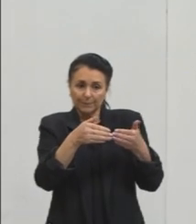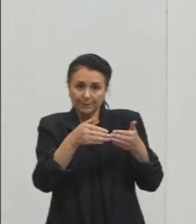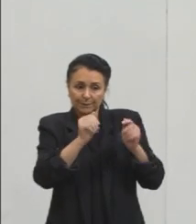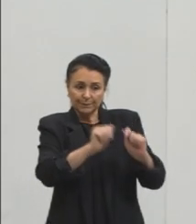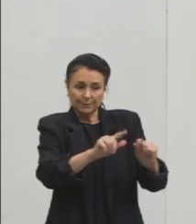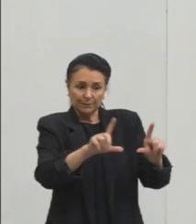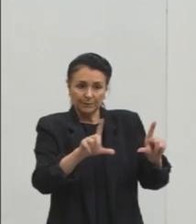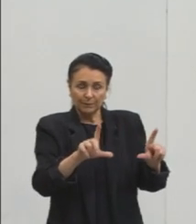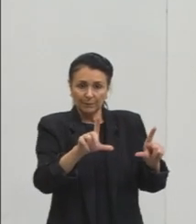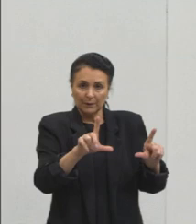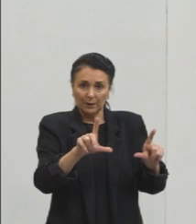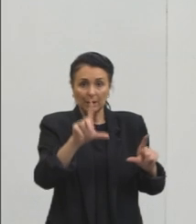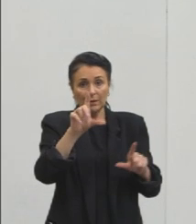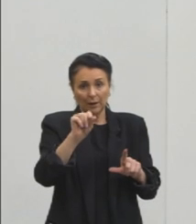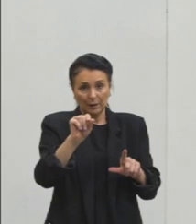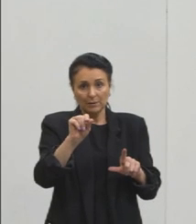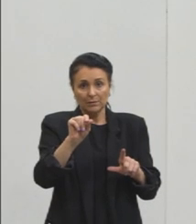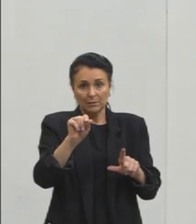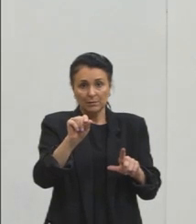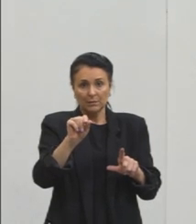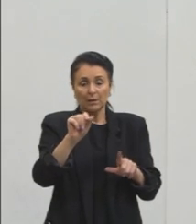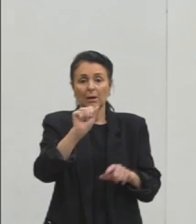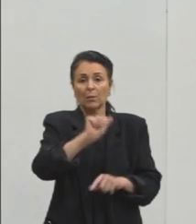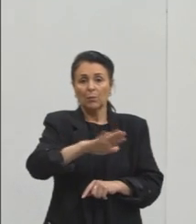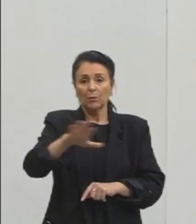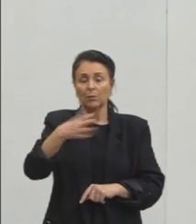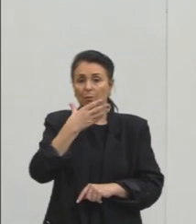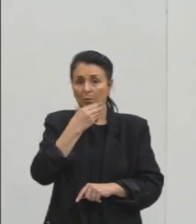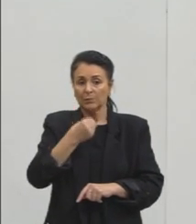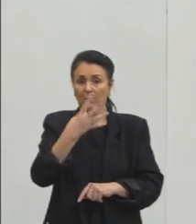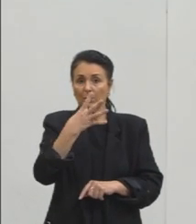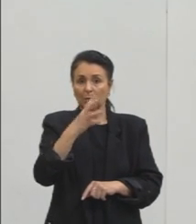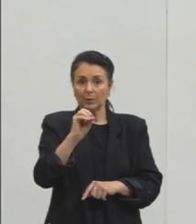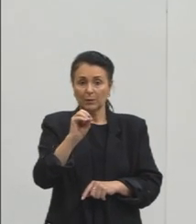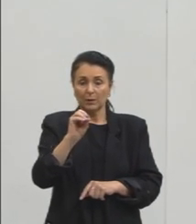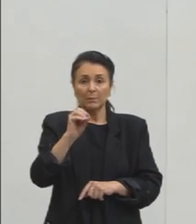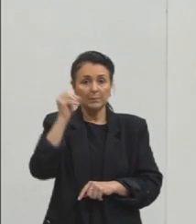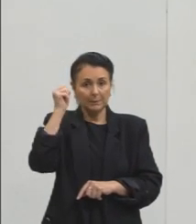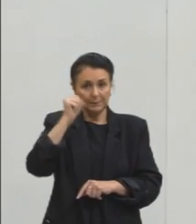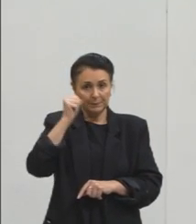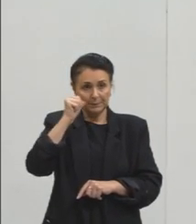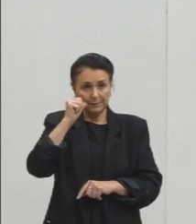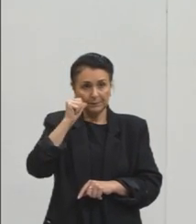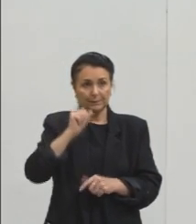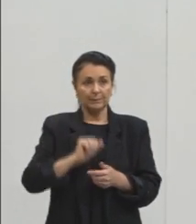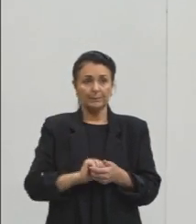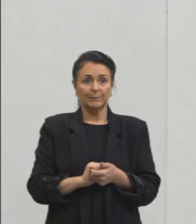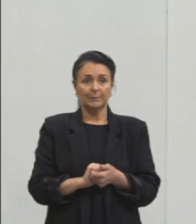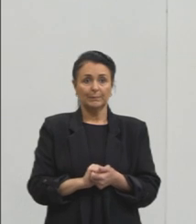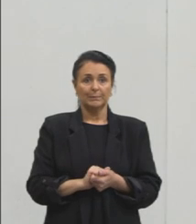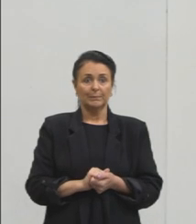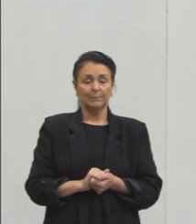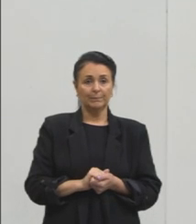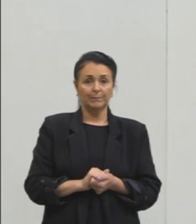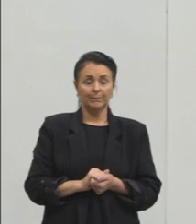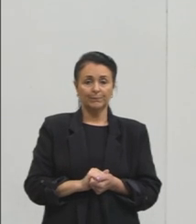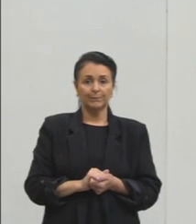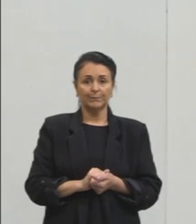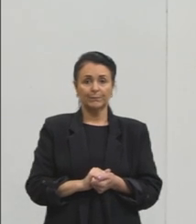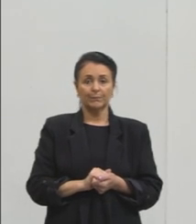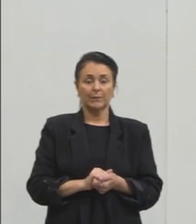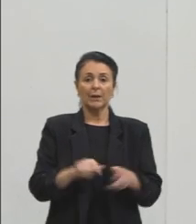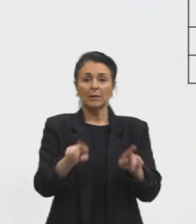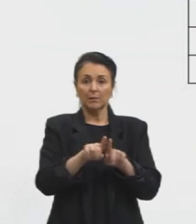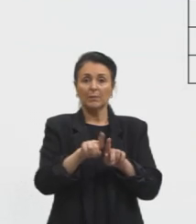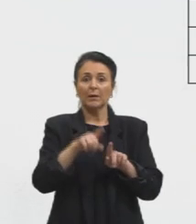10 são alguns homens dessa nos homens 40 alunas mulheres Oi e o enunciado